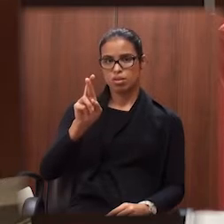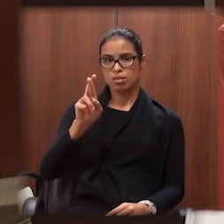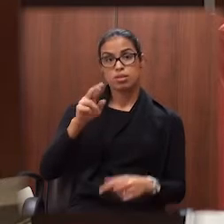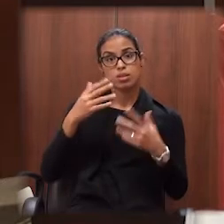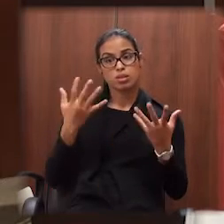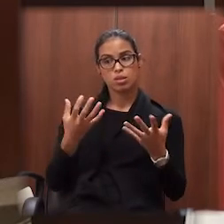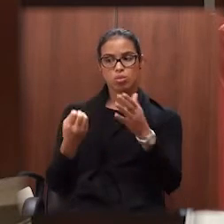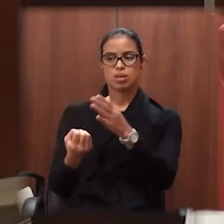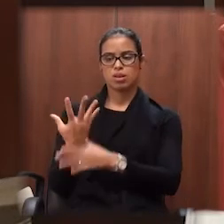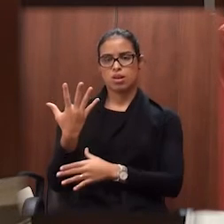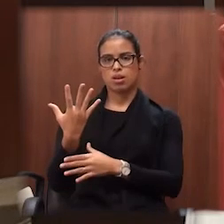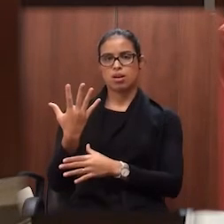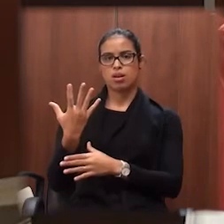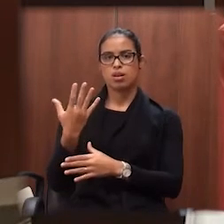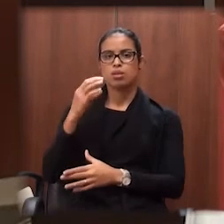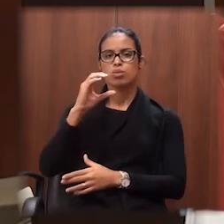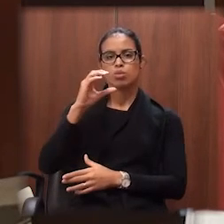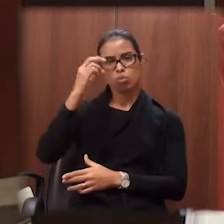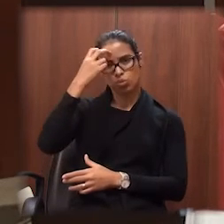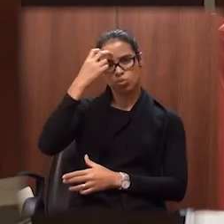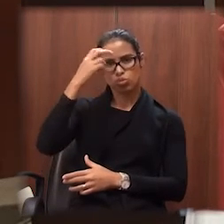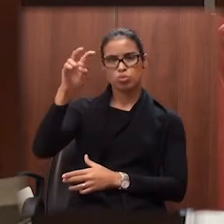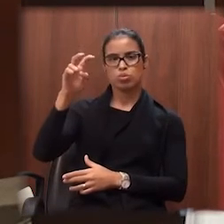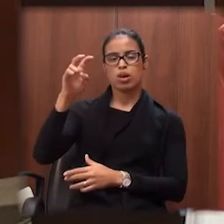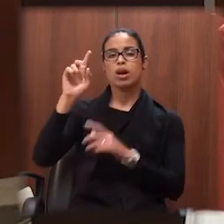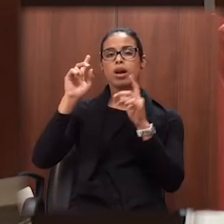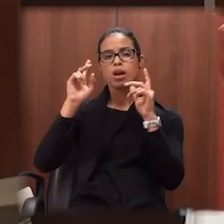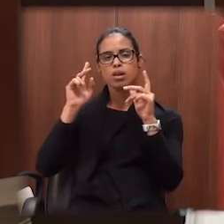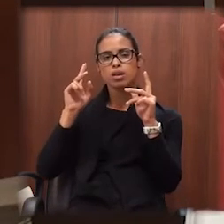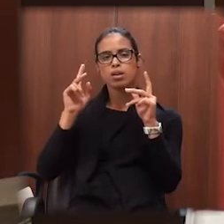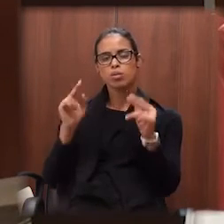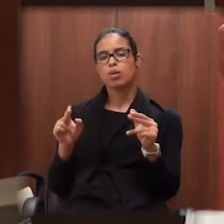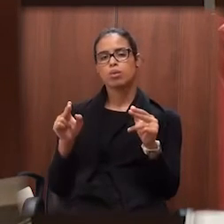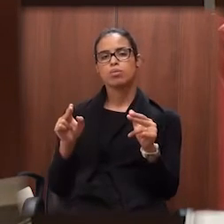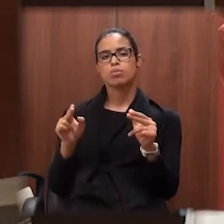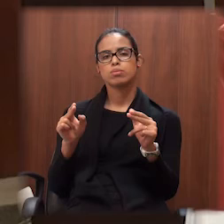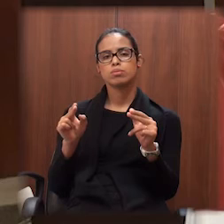que Margarida Genevois lembrou aqui, é